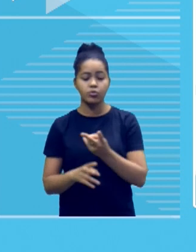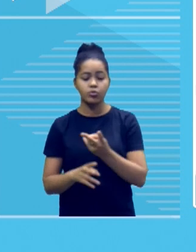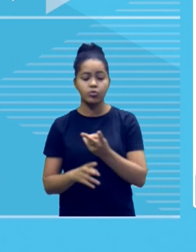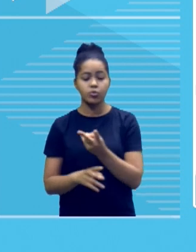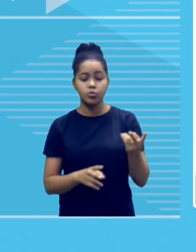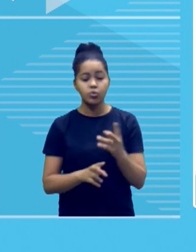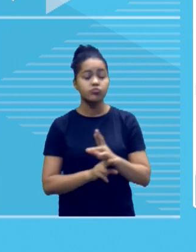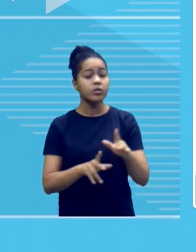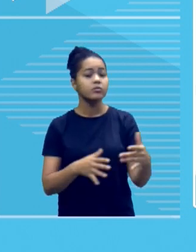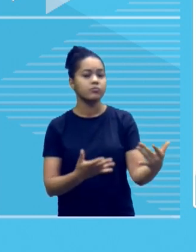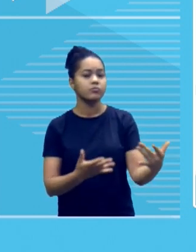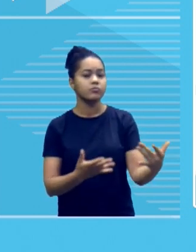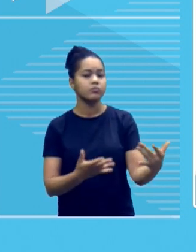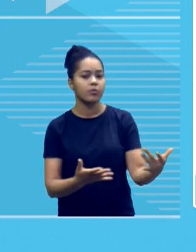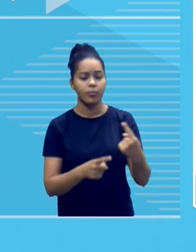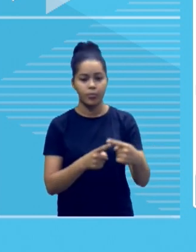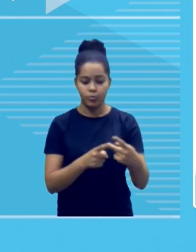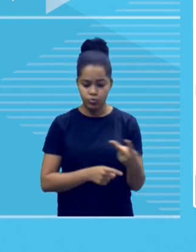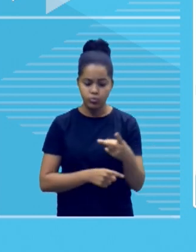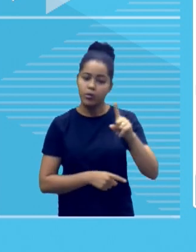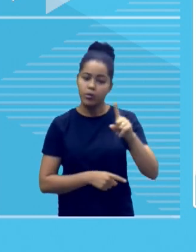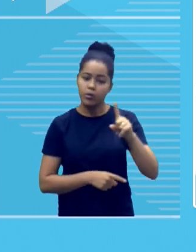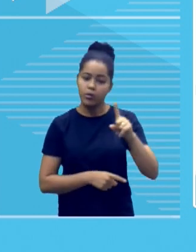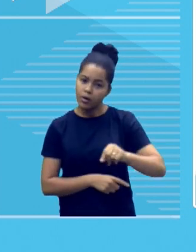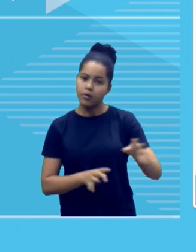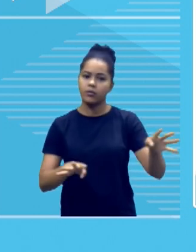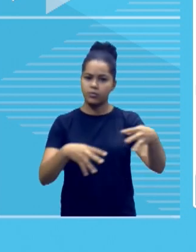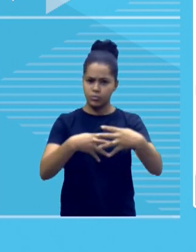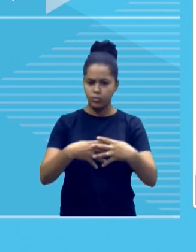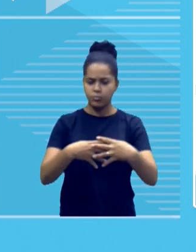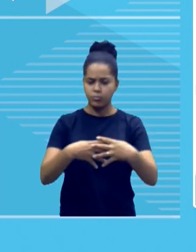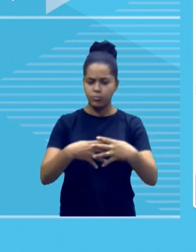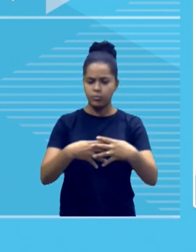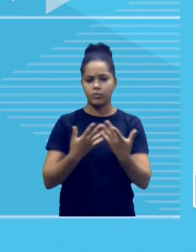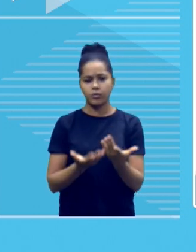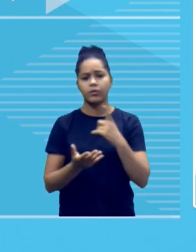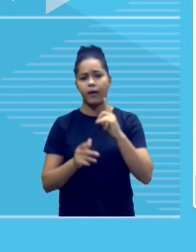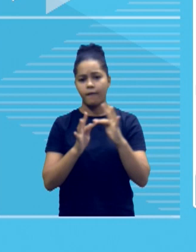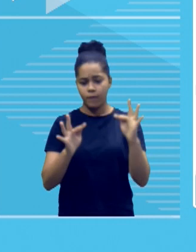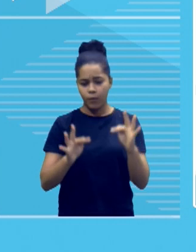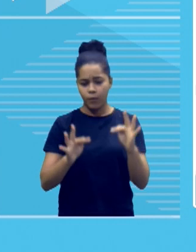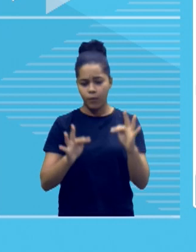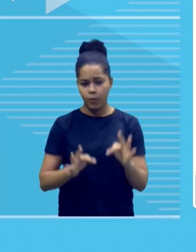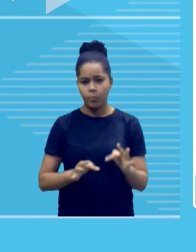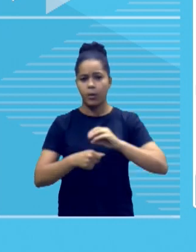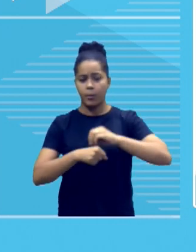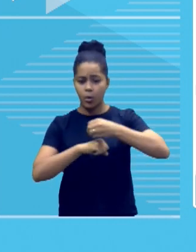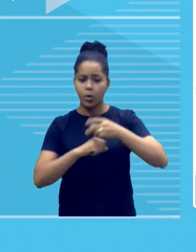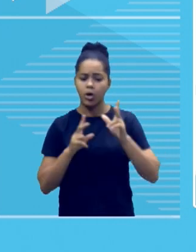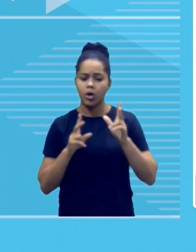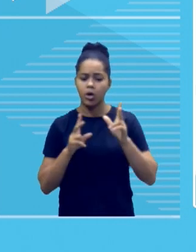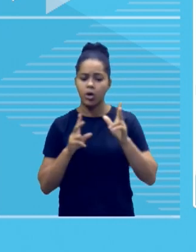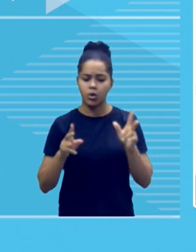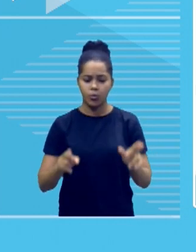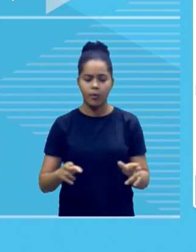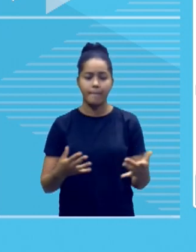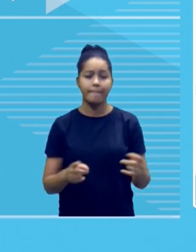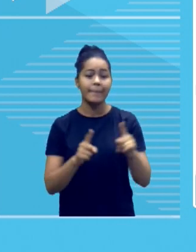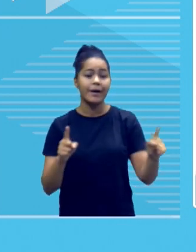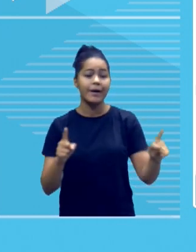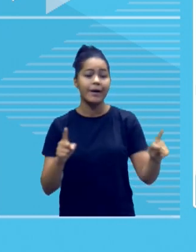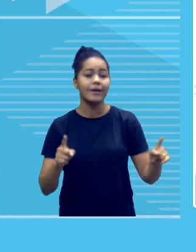porque eles são isômeros e você contar e vai estar a mesma fórmula molecular Então qual vai ser o tipo de isomeria